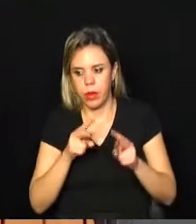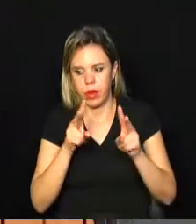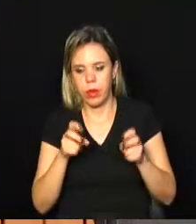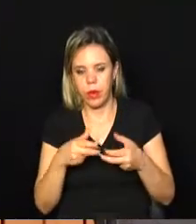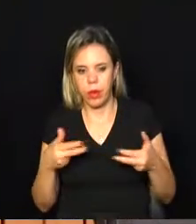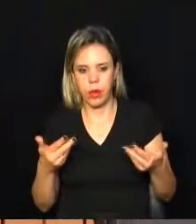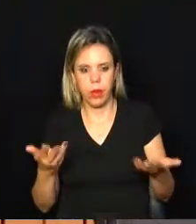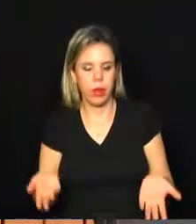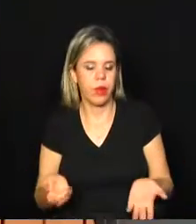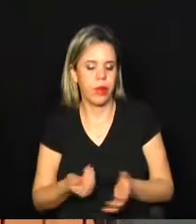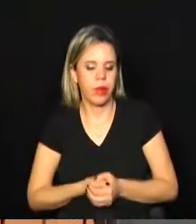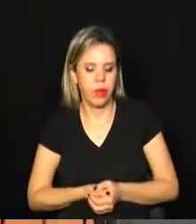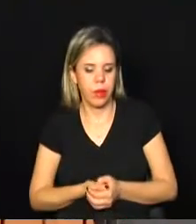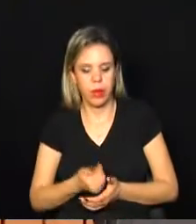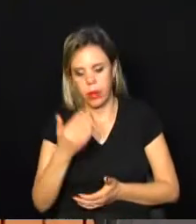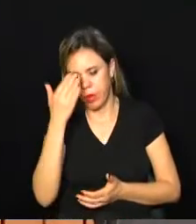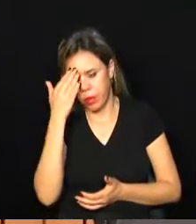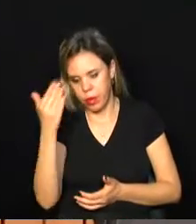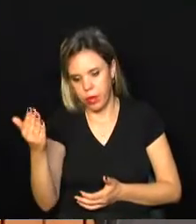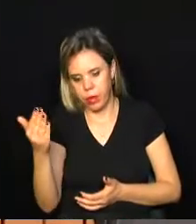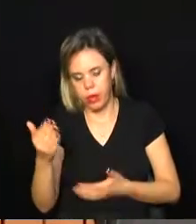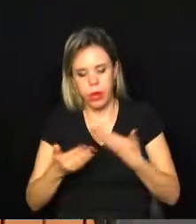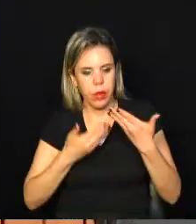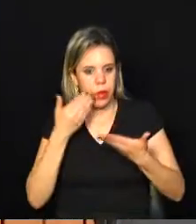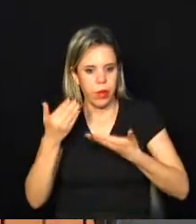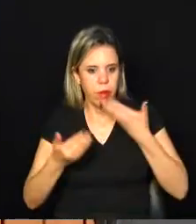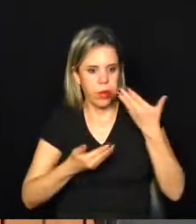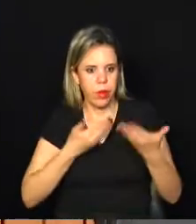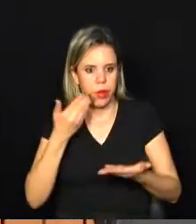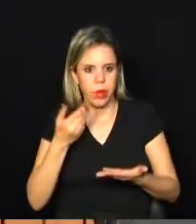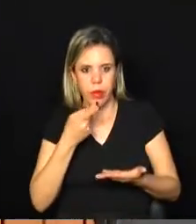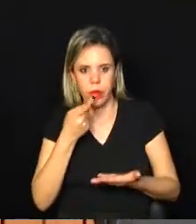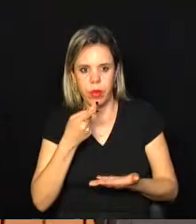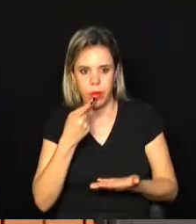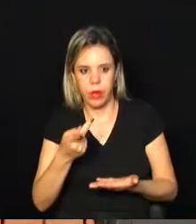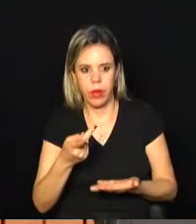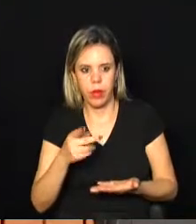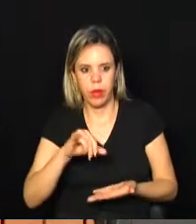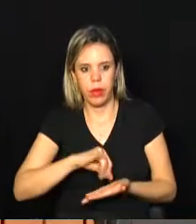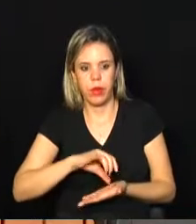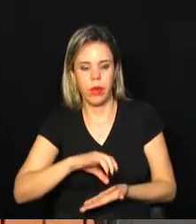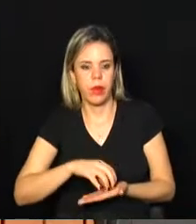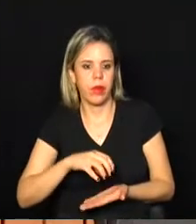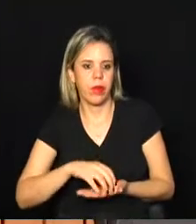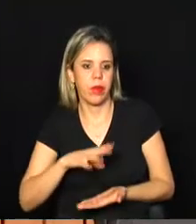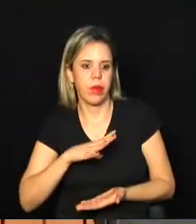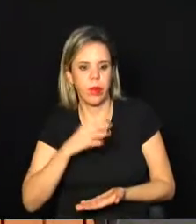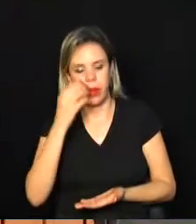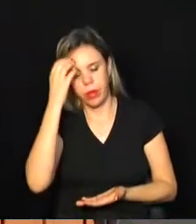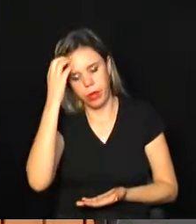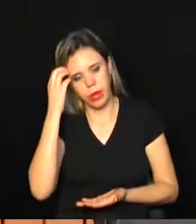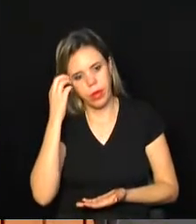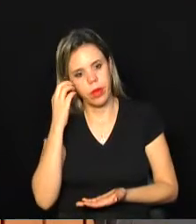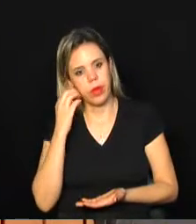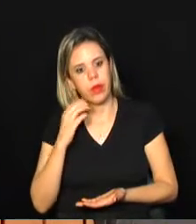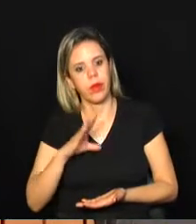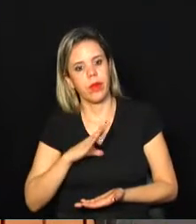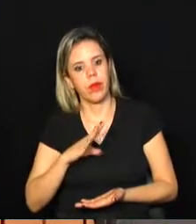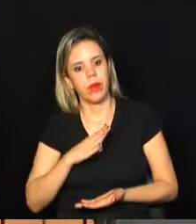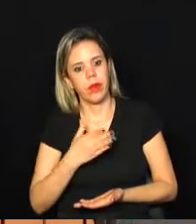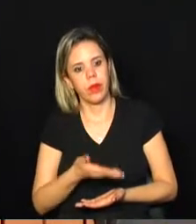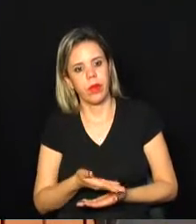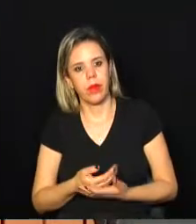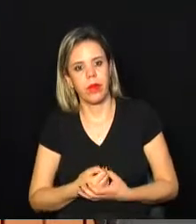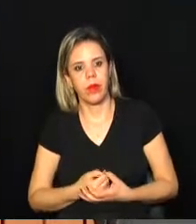e agradecer os elogios que eu falo aqui que o centro da cidade como serviço ali é o coração na nossa cidade